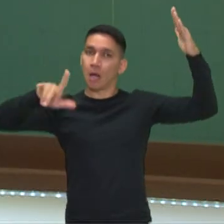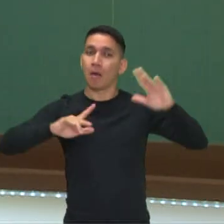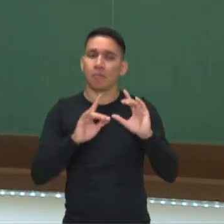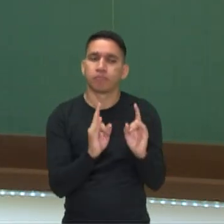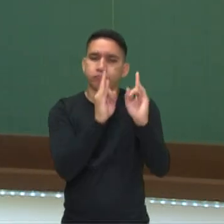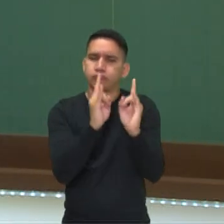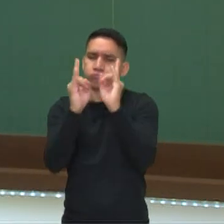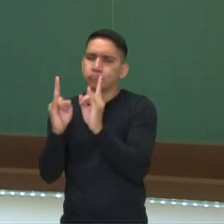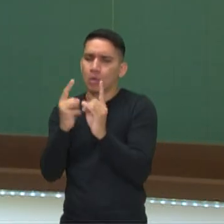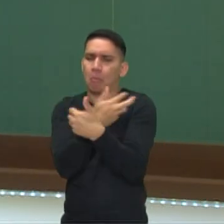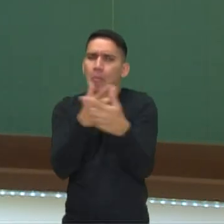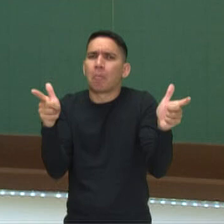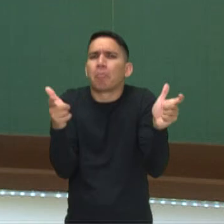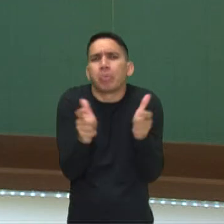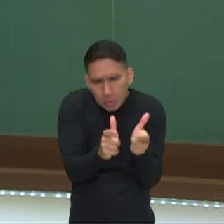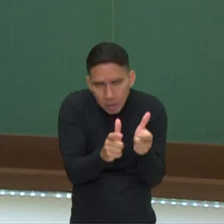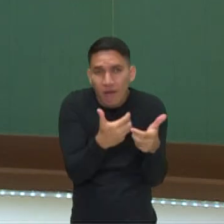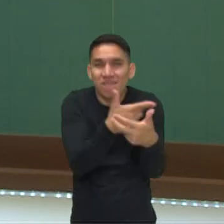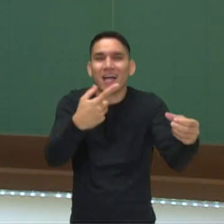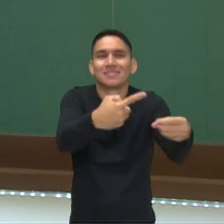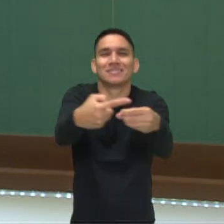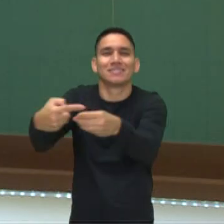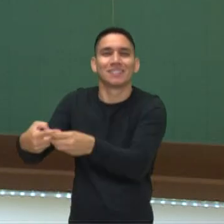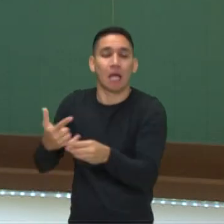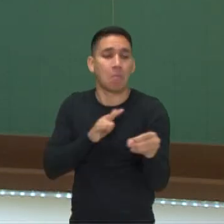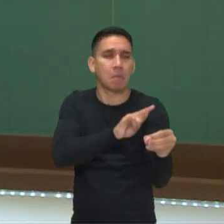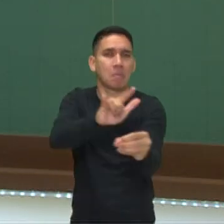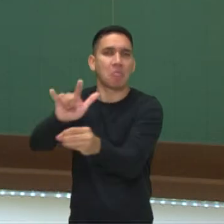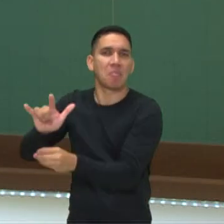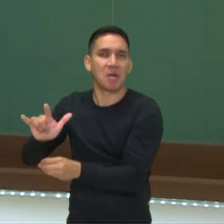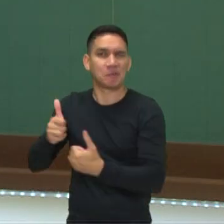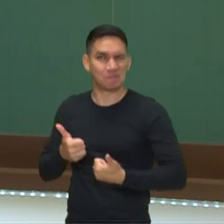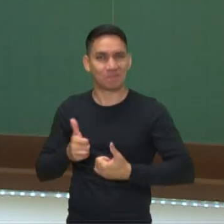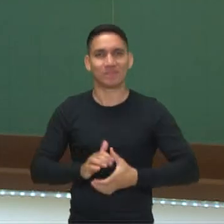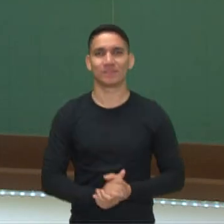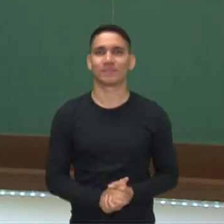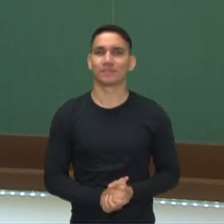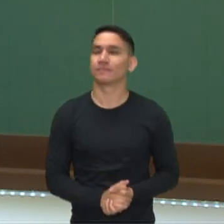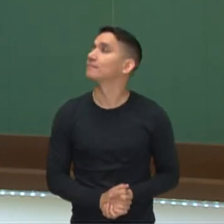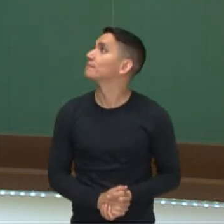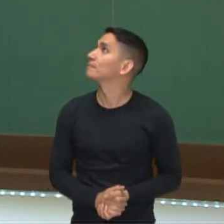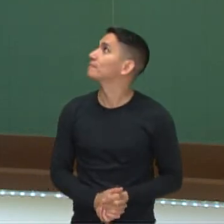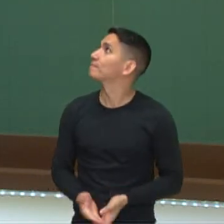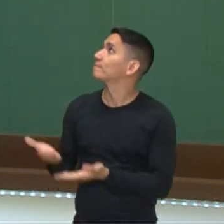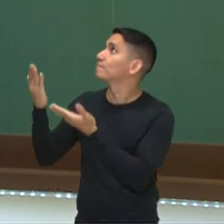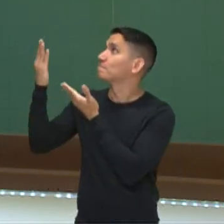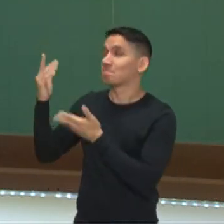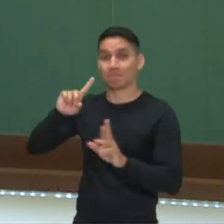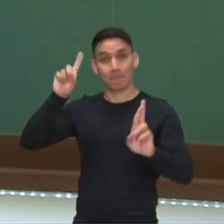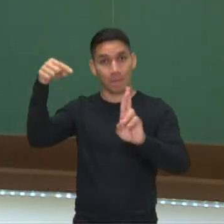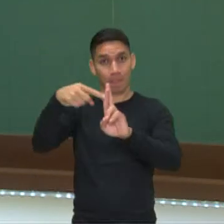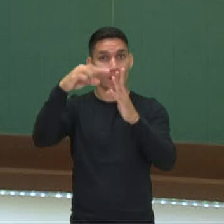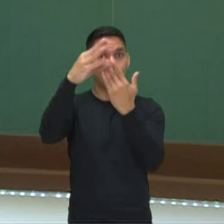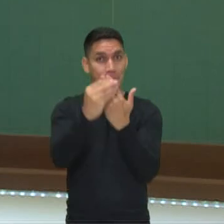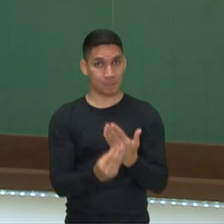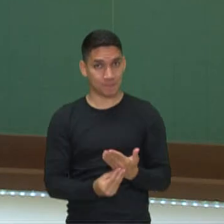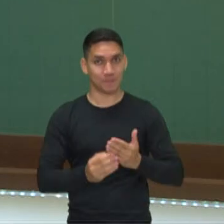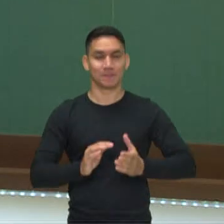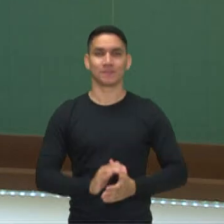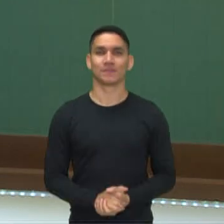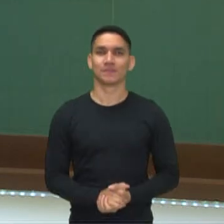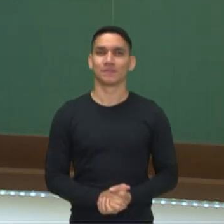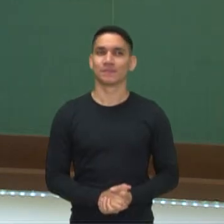partes, em várias cidades que ela gosta, ok? Aqui temos então as